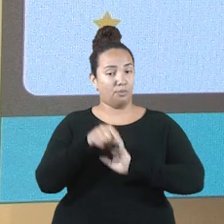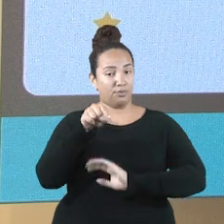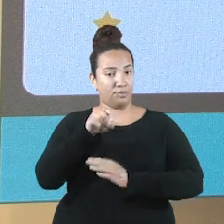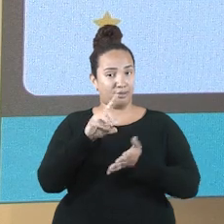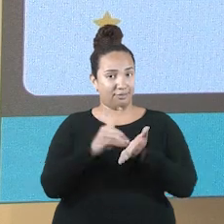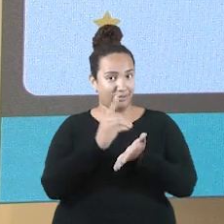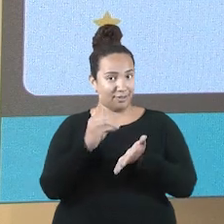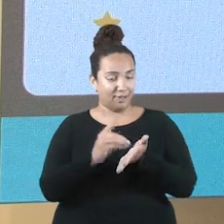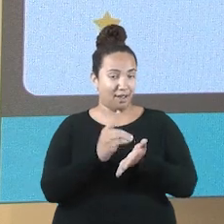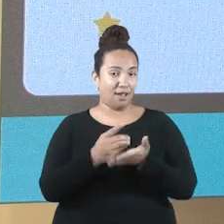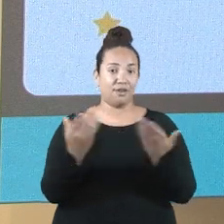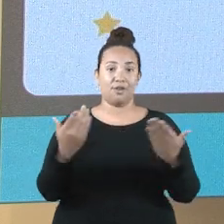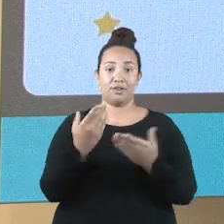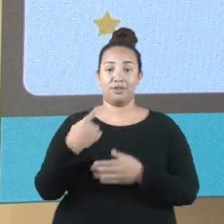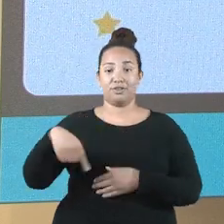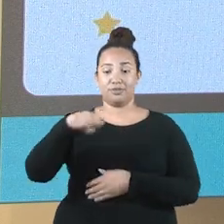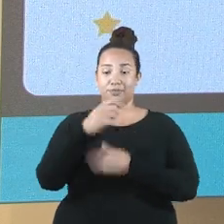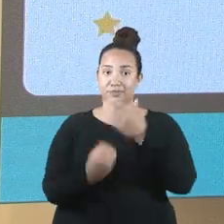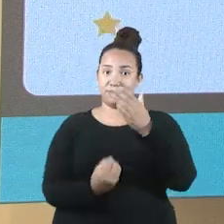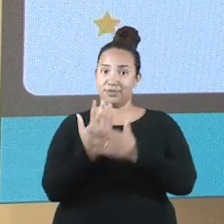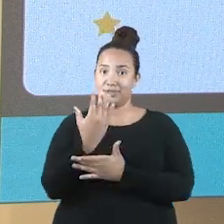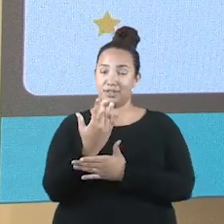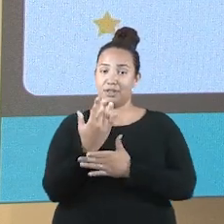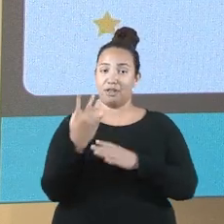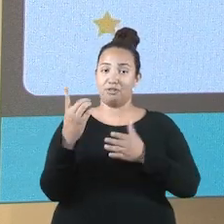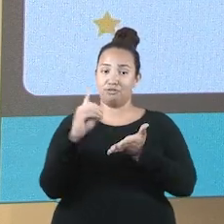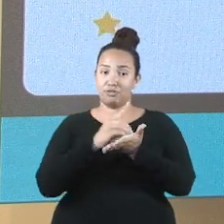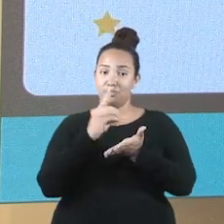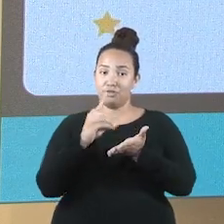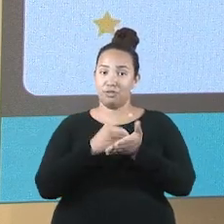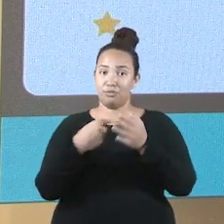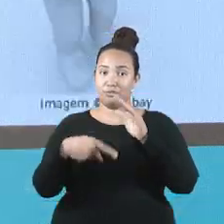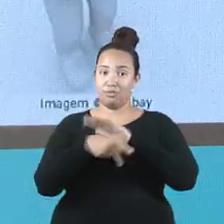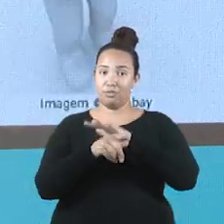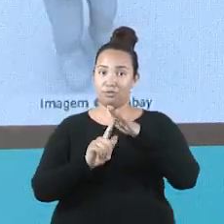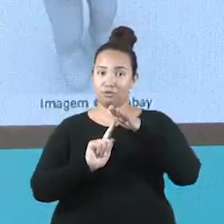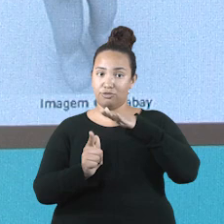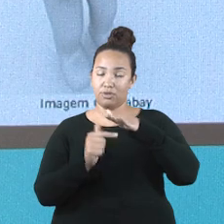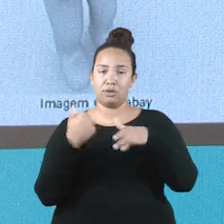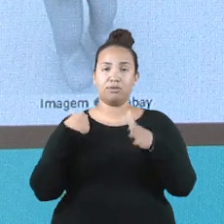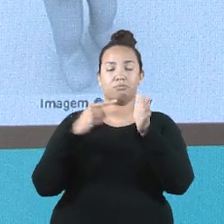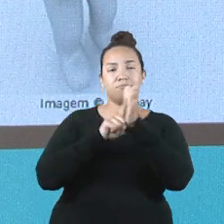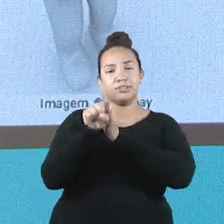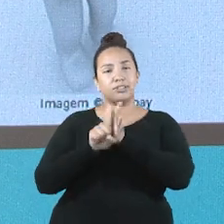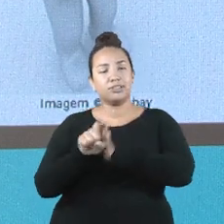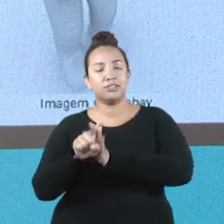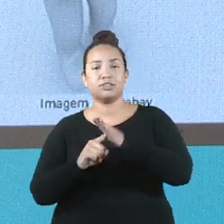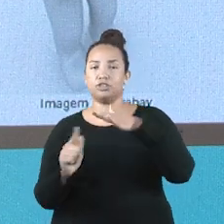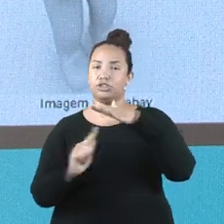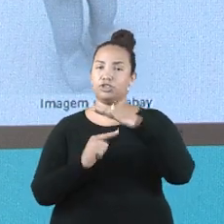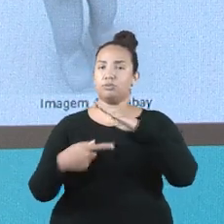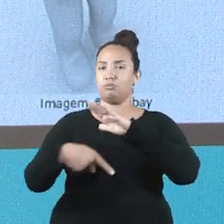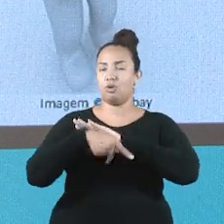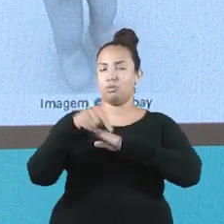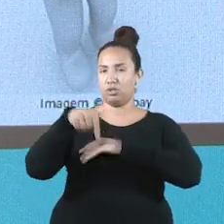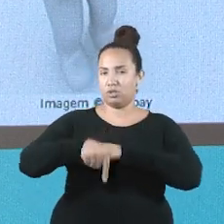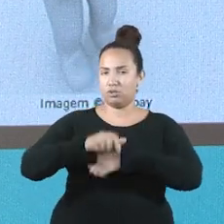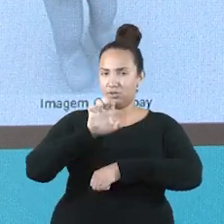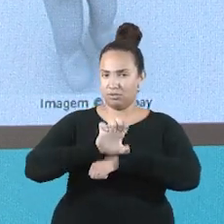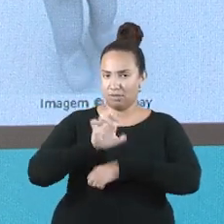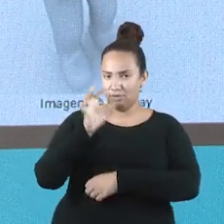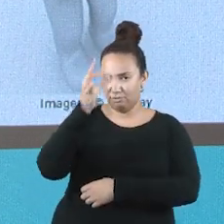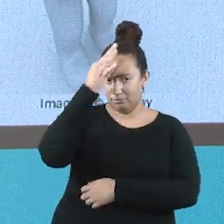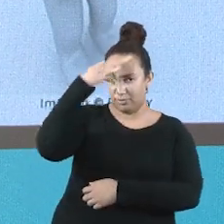presentes em um verbete, vamos construir o nosso dicionário de gírias? Pesquisei algumas gírias comuns do nosso